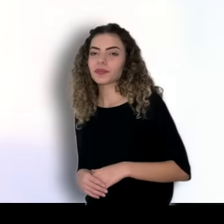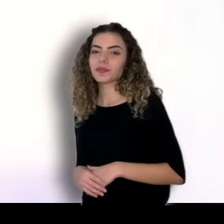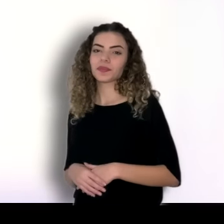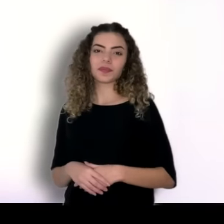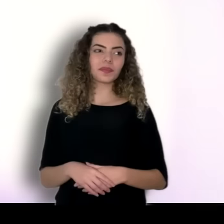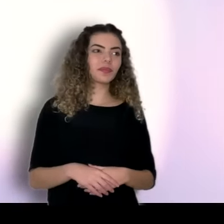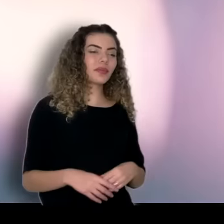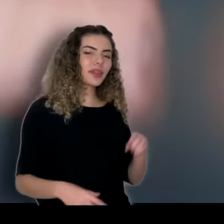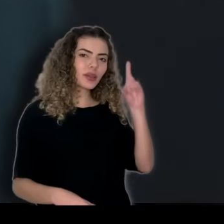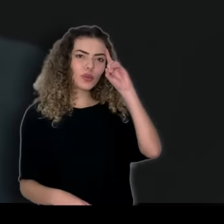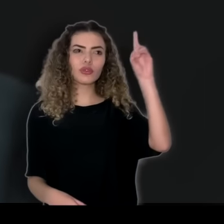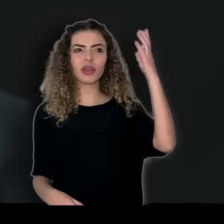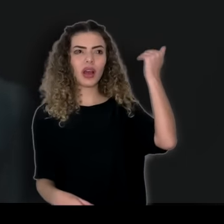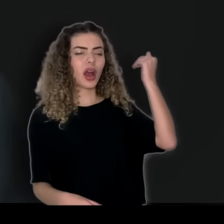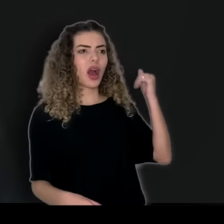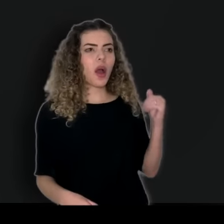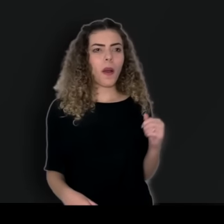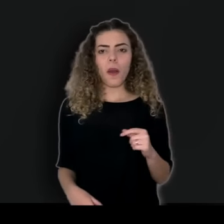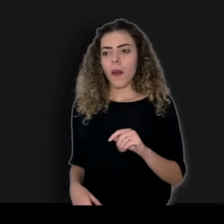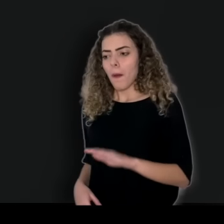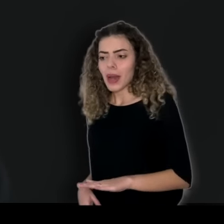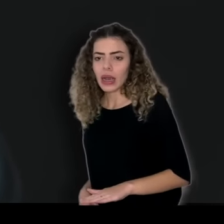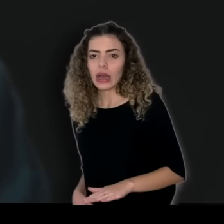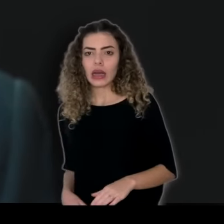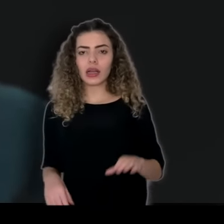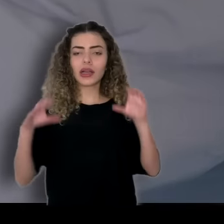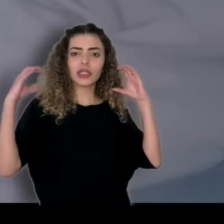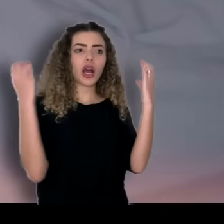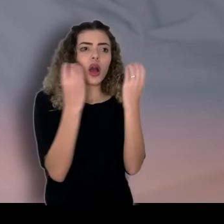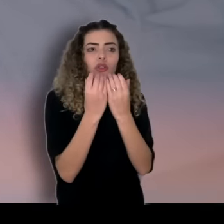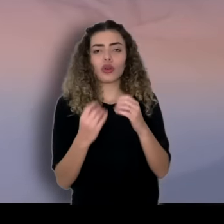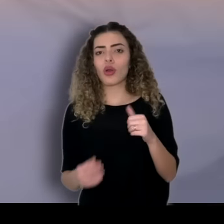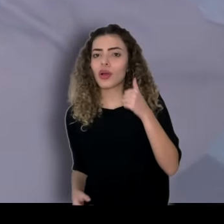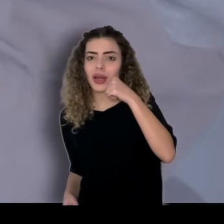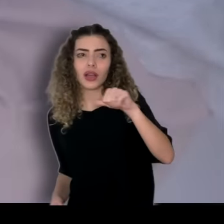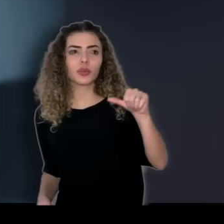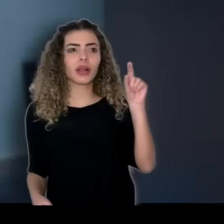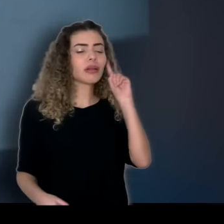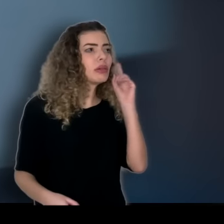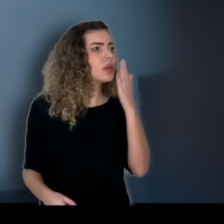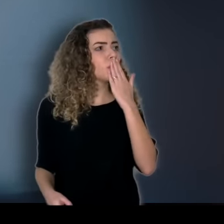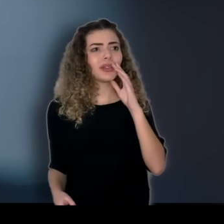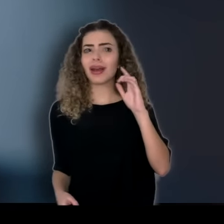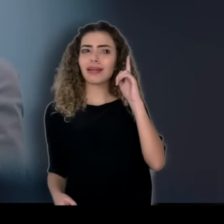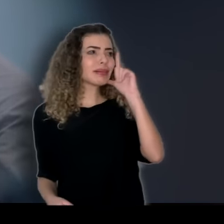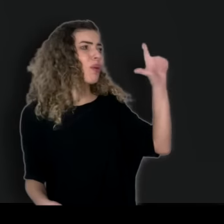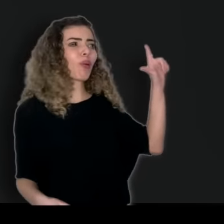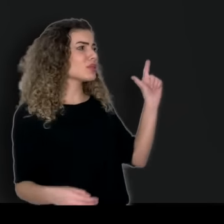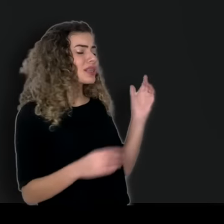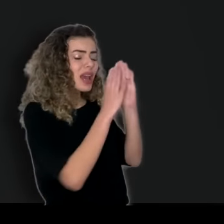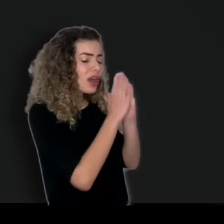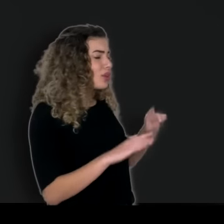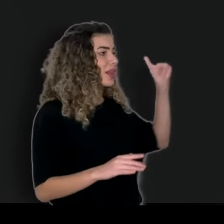I'll see you Um dia uma criança no congresso de irmãs Era surda e muda, não conseguia adorar